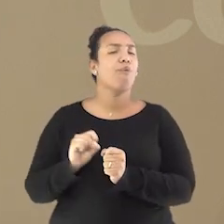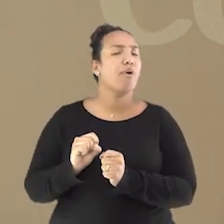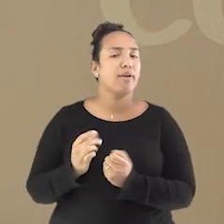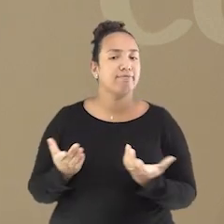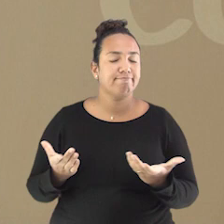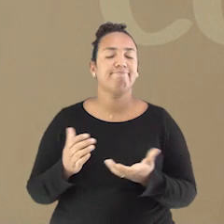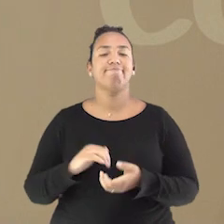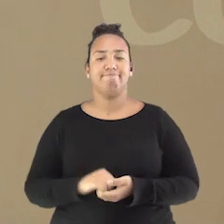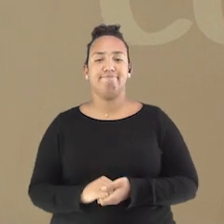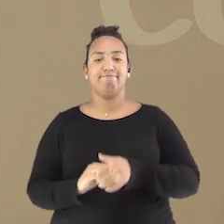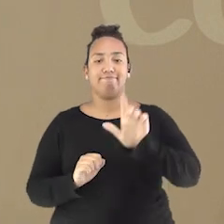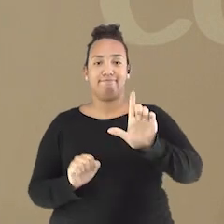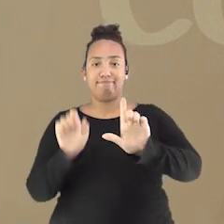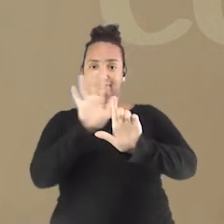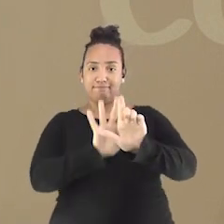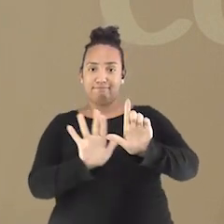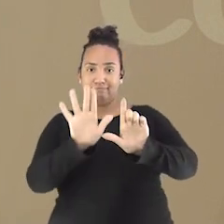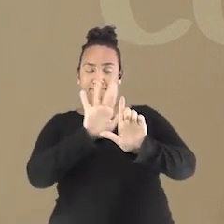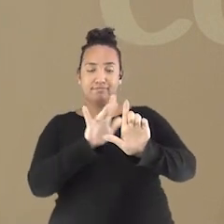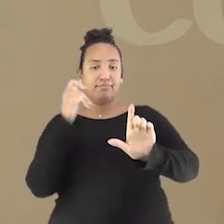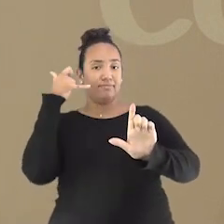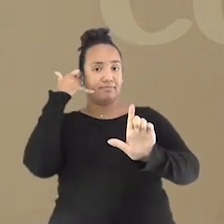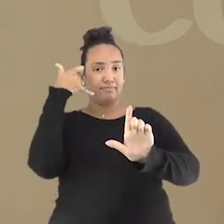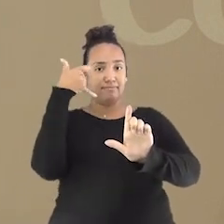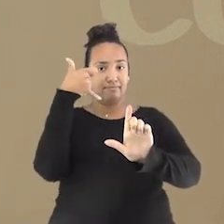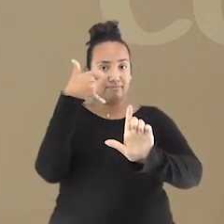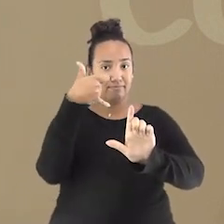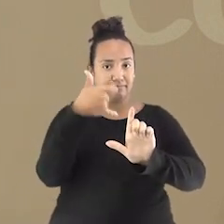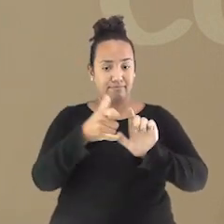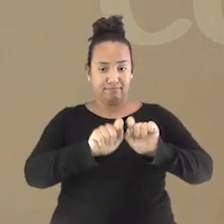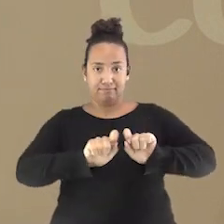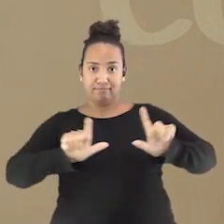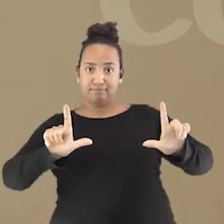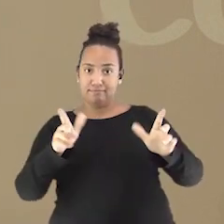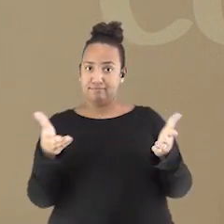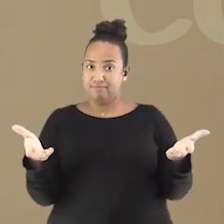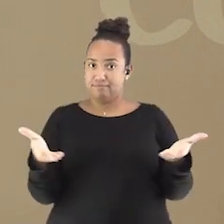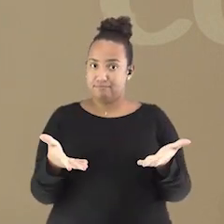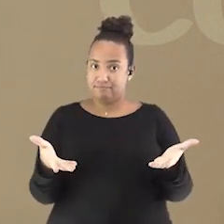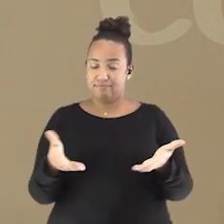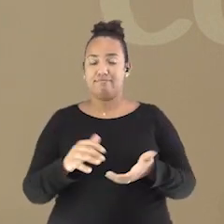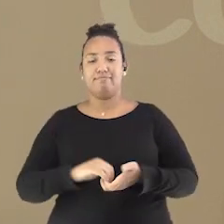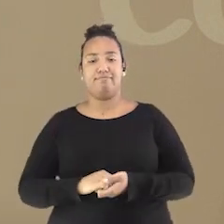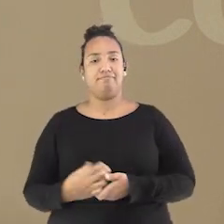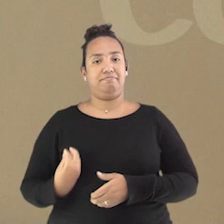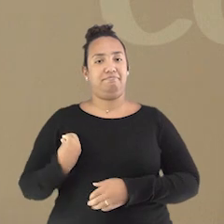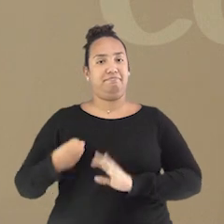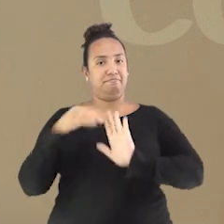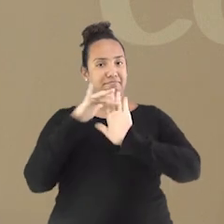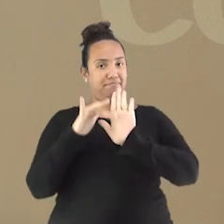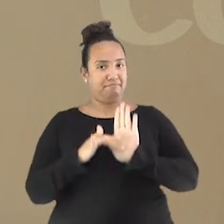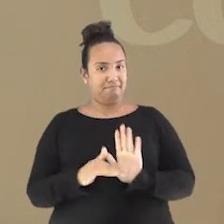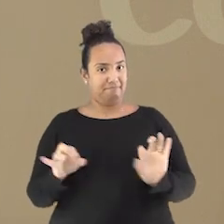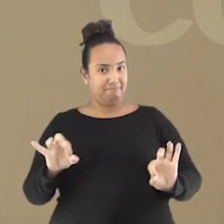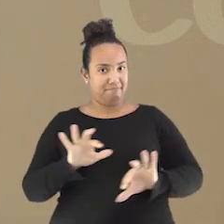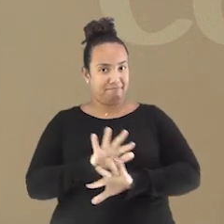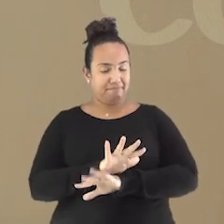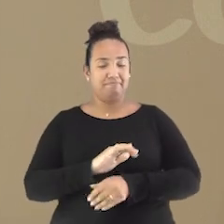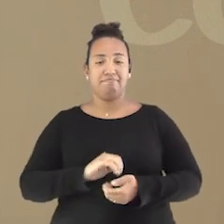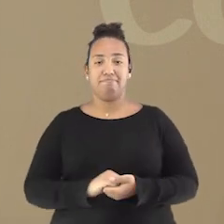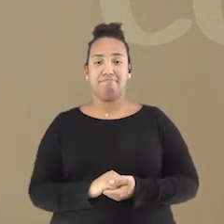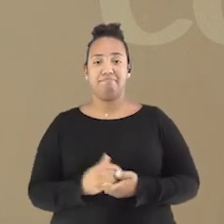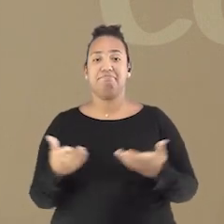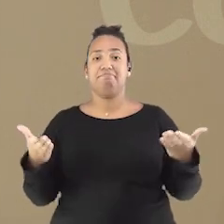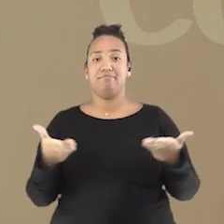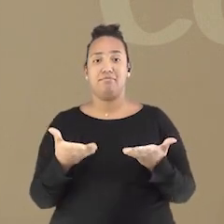a câmera do seu celular para o QR Code que aparece aí na sua tela e marcar sua presença. Agora que já passei